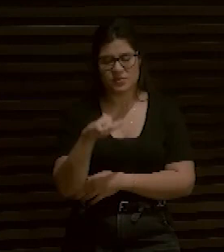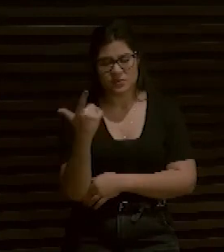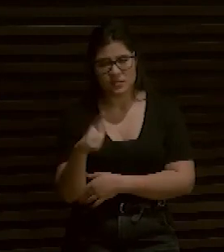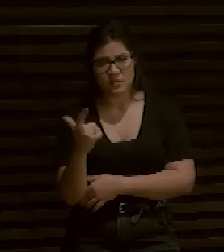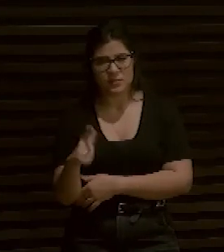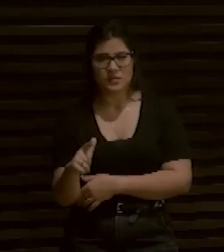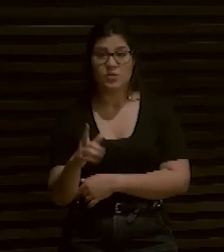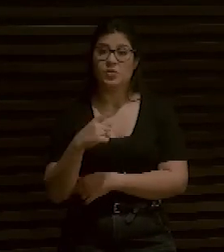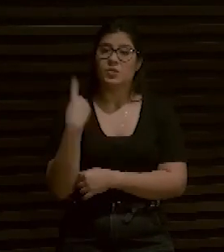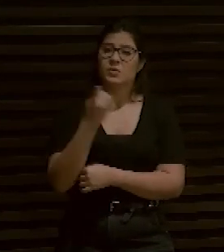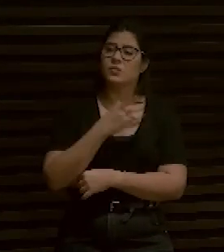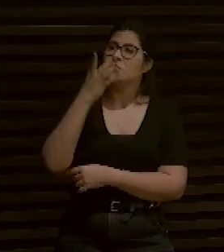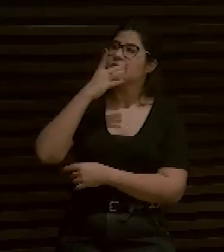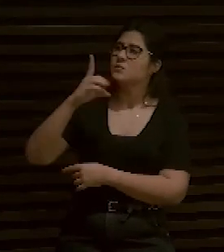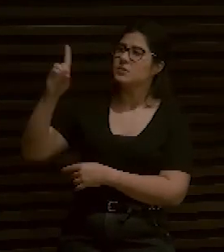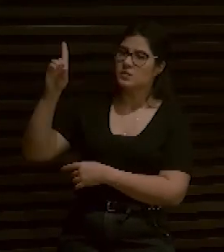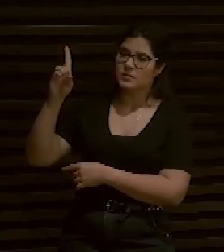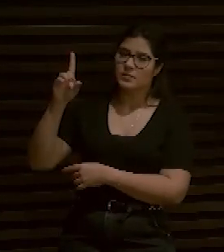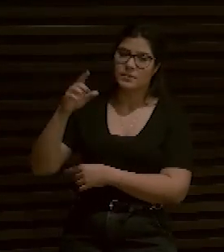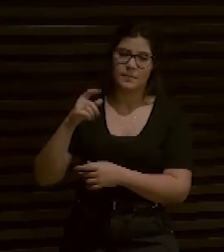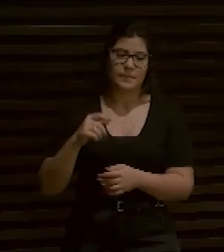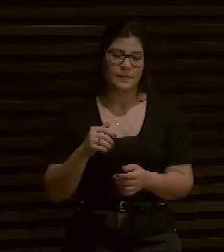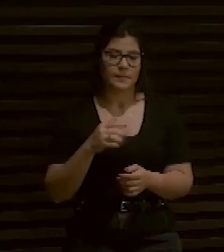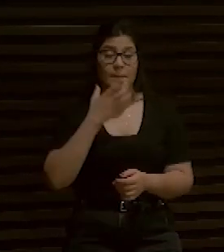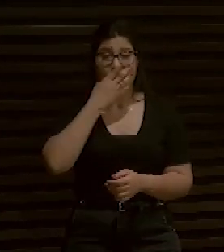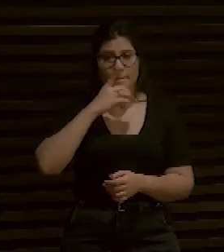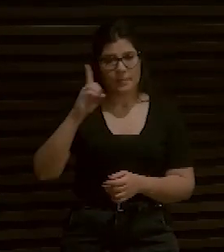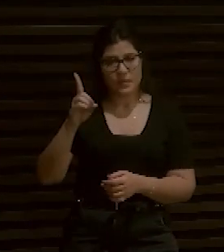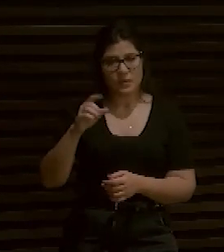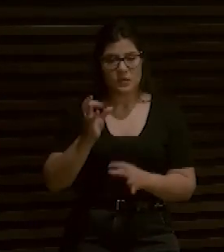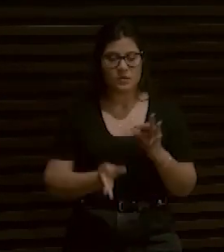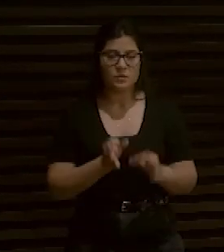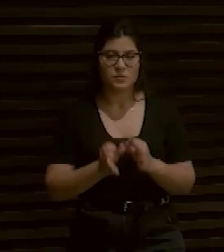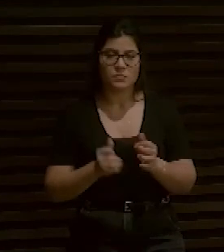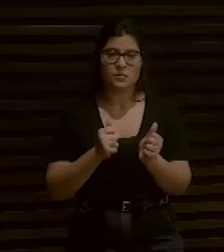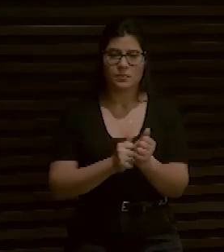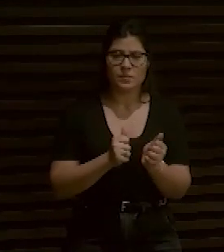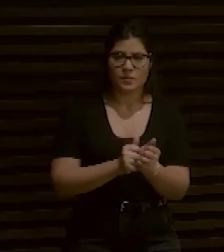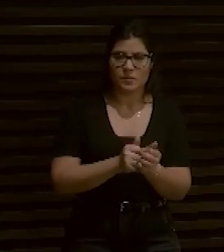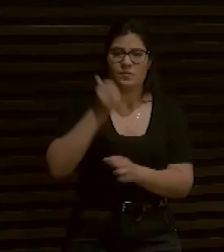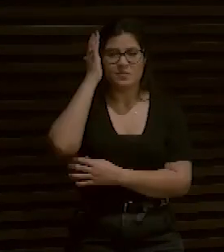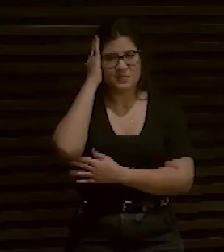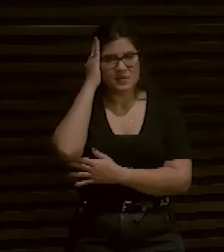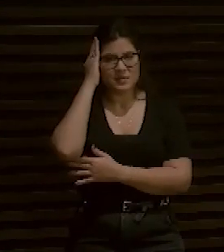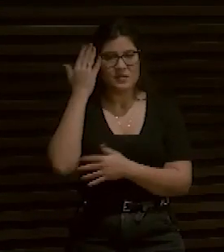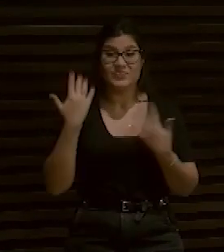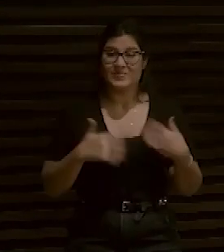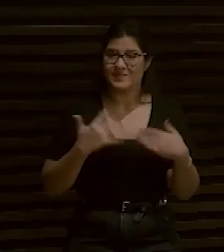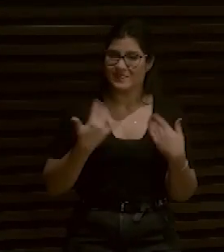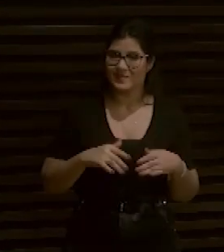O nosso Deus é Pai, Ele é próximo, Ele é justo. Vocês entendem o tamanho desse milagre,